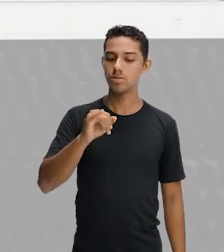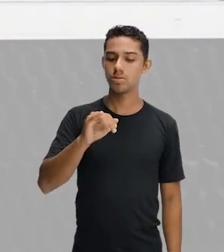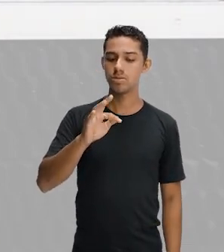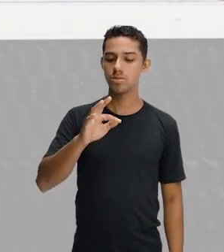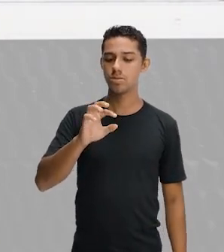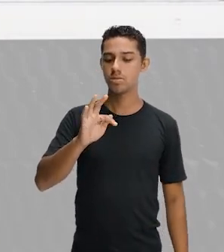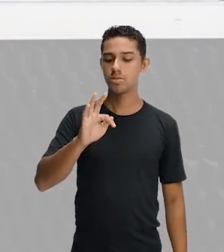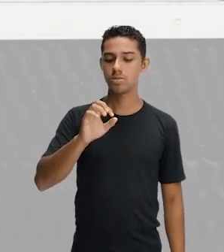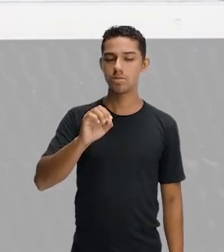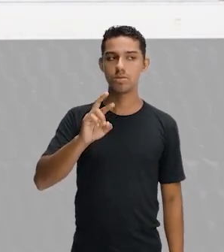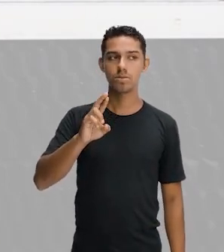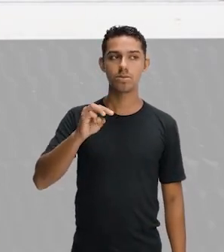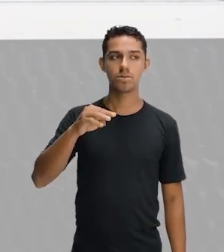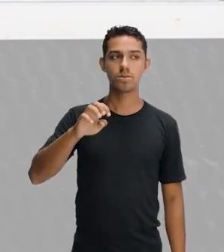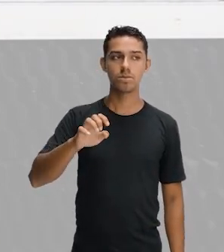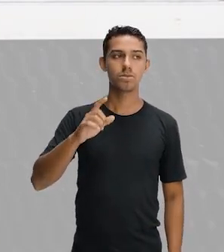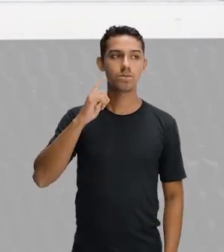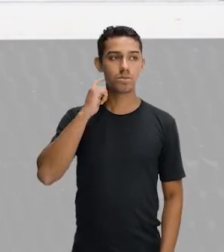de raio.